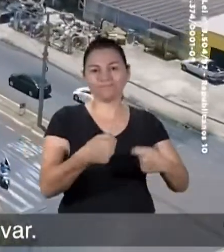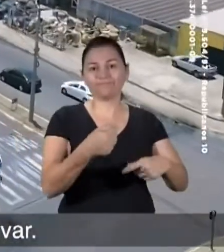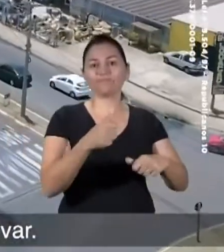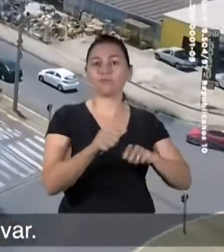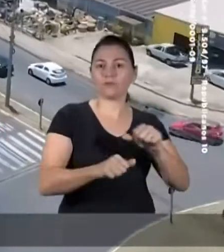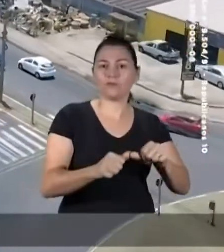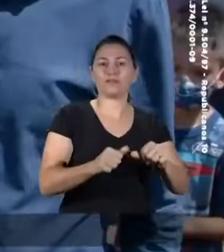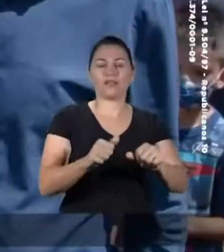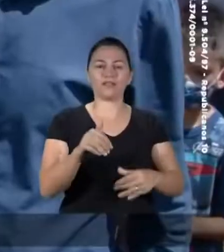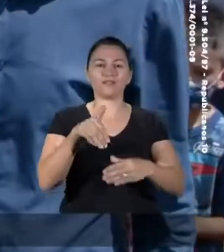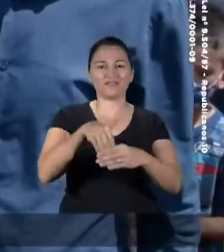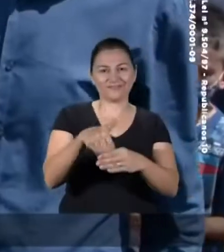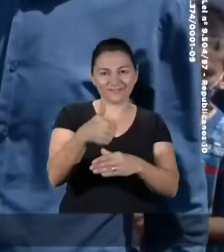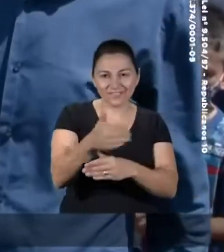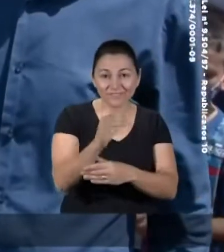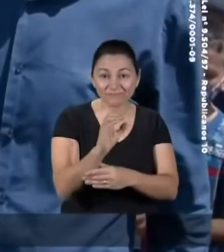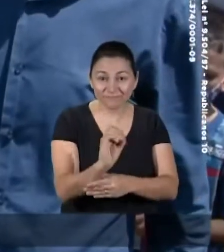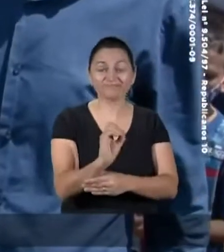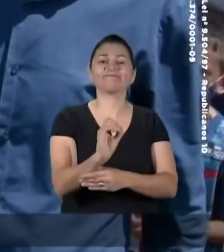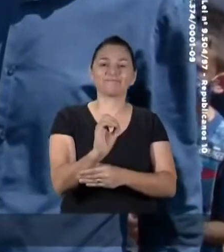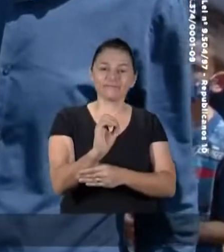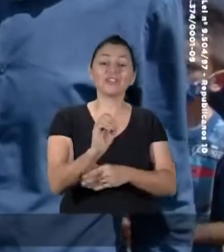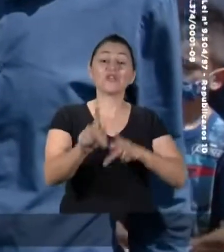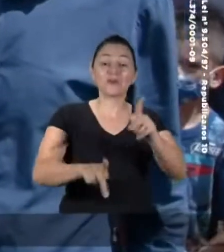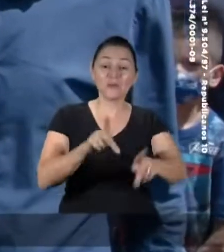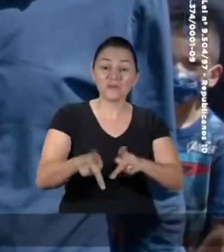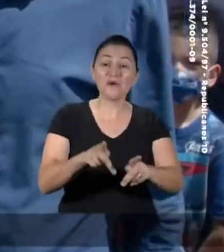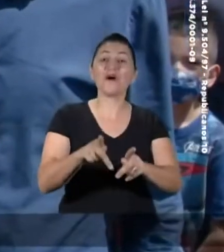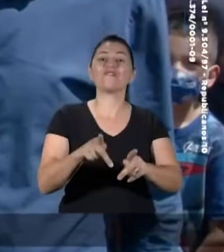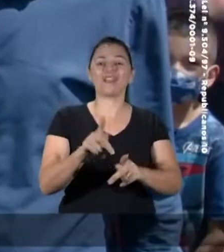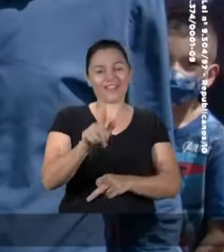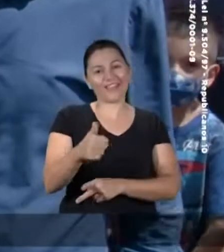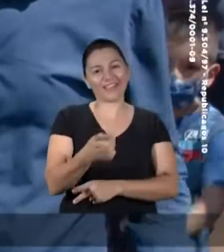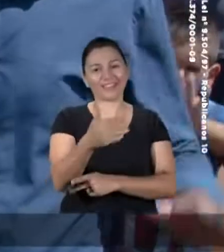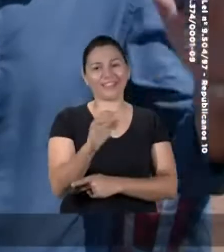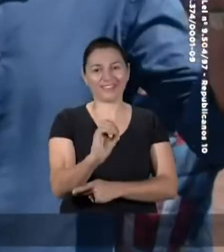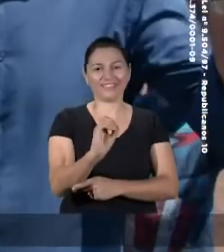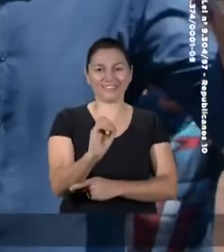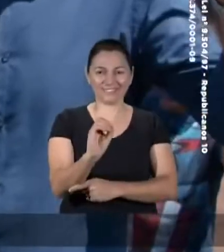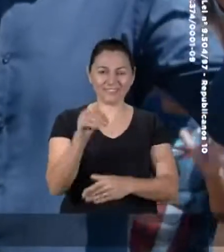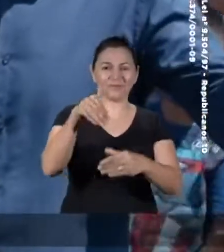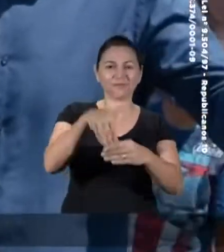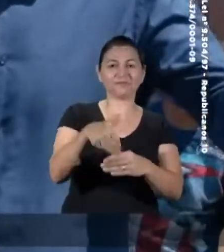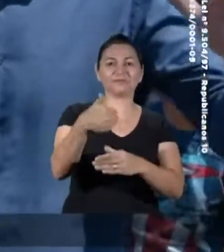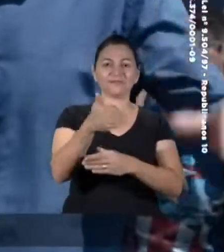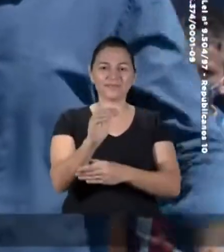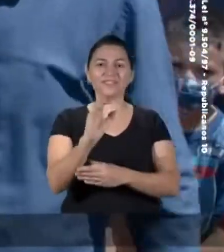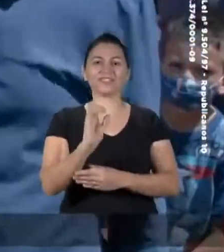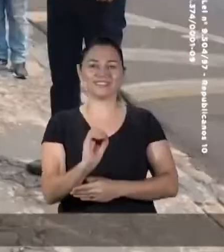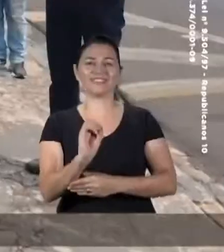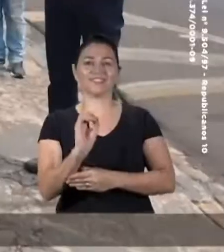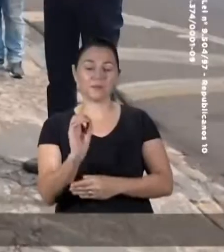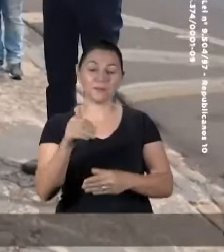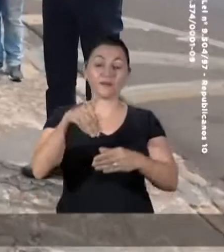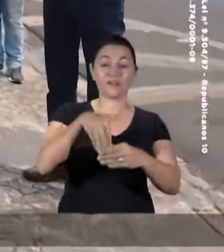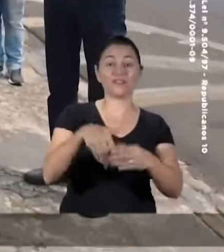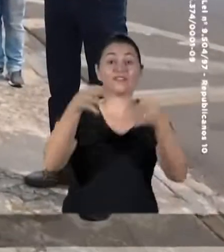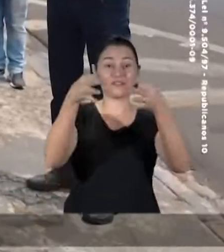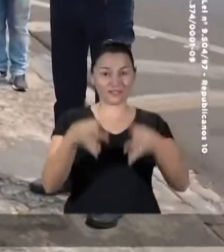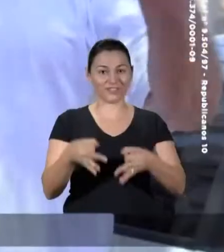inovar. Araraquara é 10, Coronel Adalberto é 10 e o Republicanos é 10!